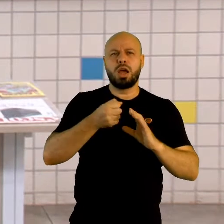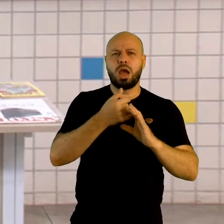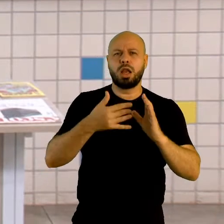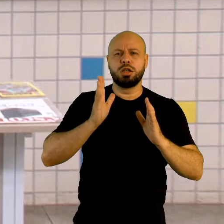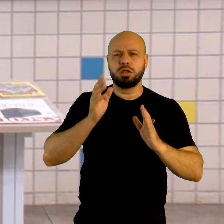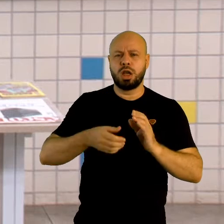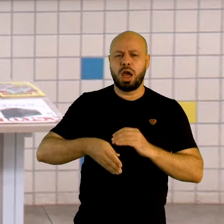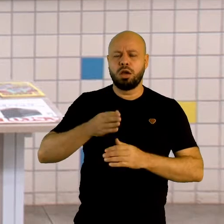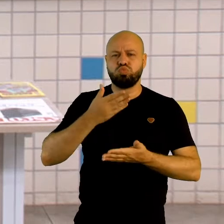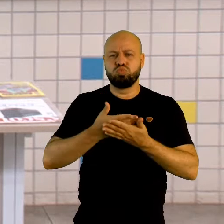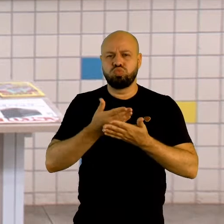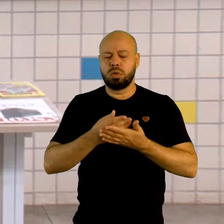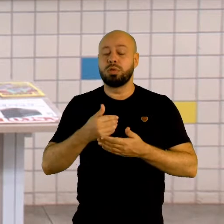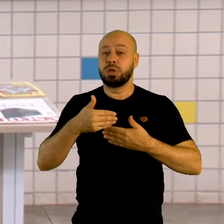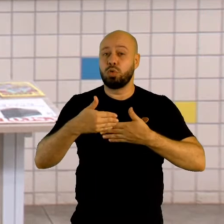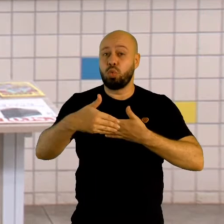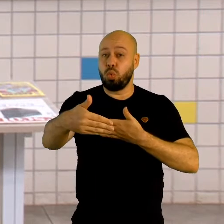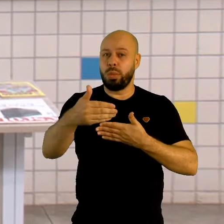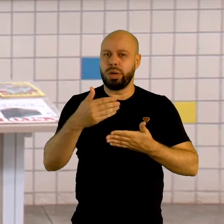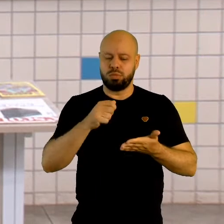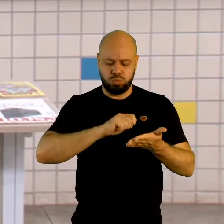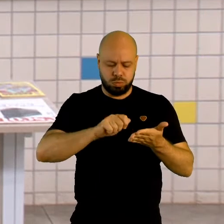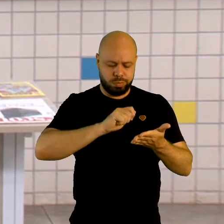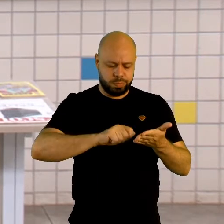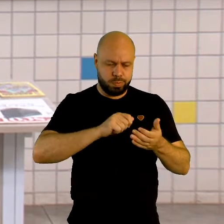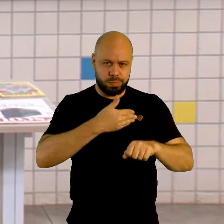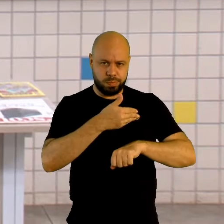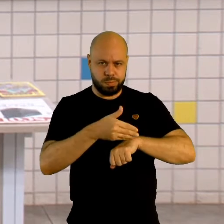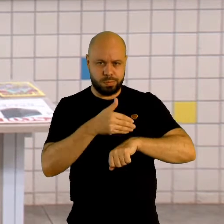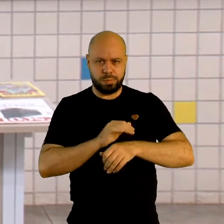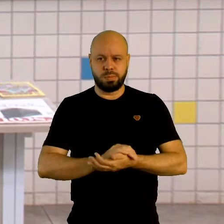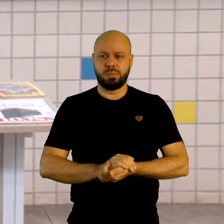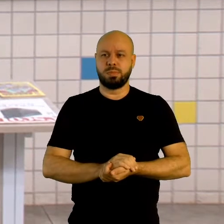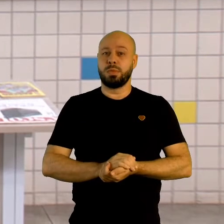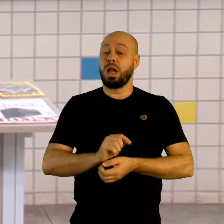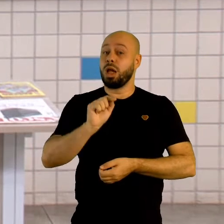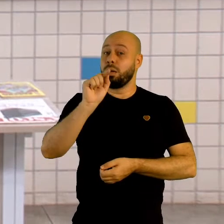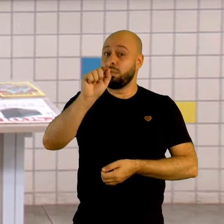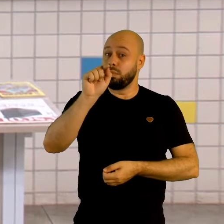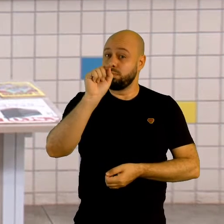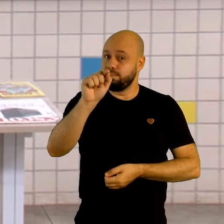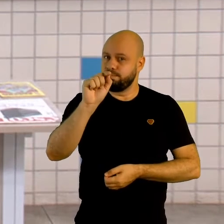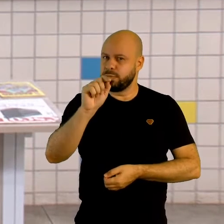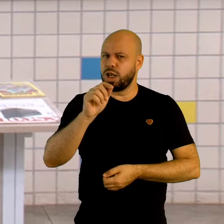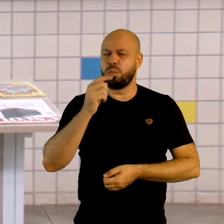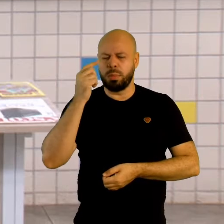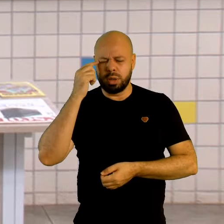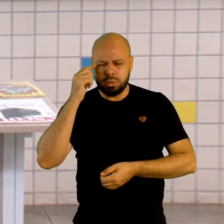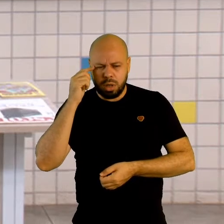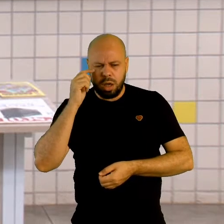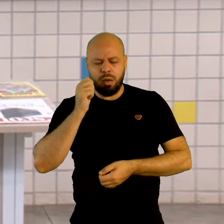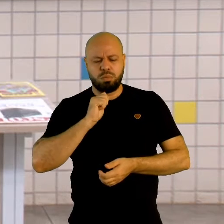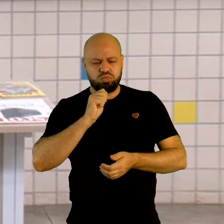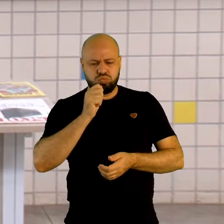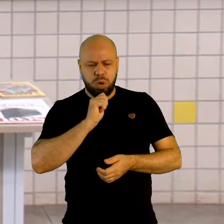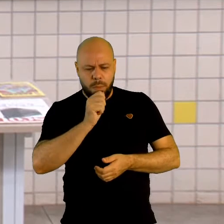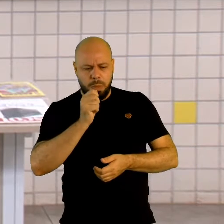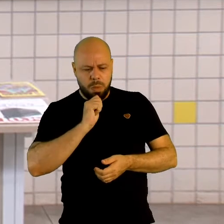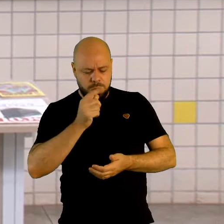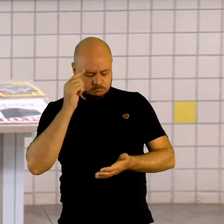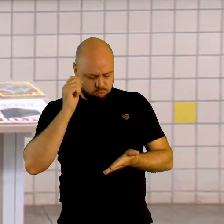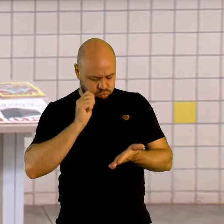hora de começar a sua. Vamos lá? Agora será você o repórter, você produzirá a